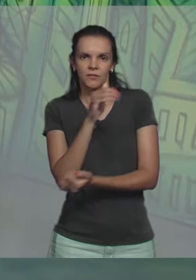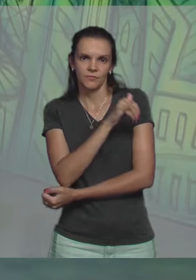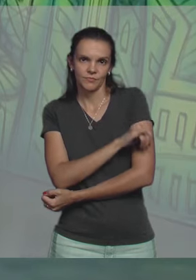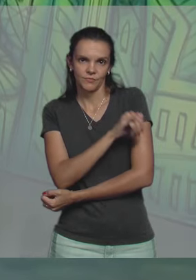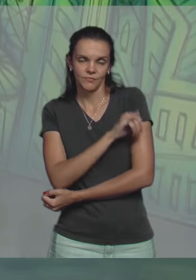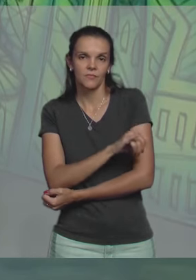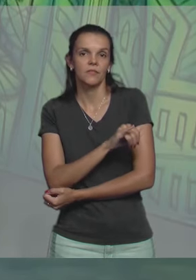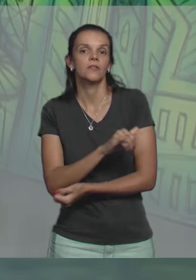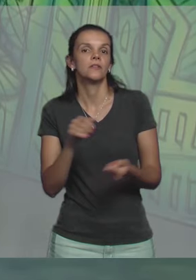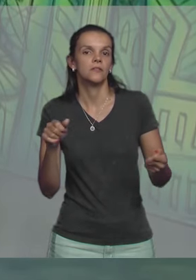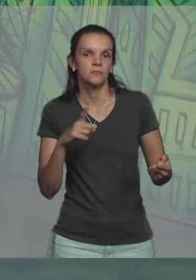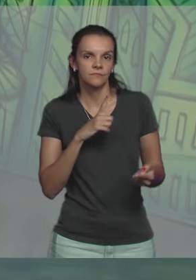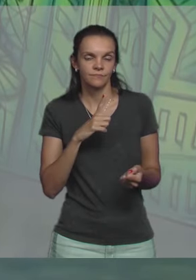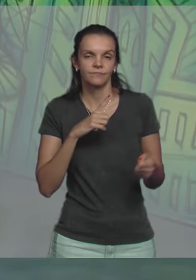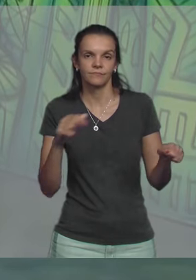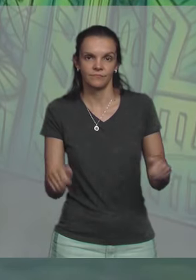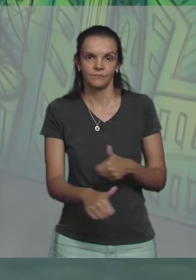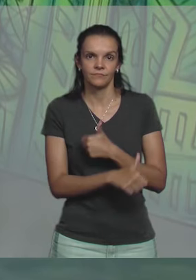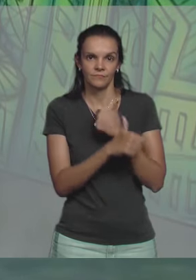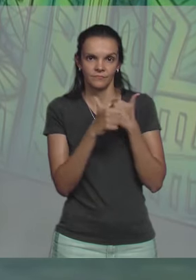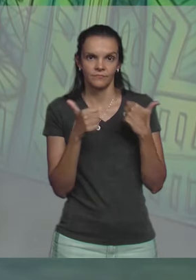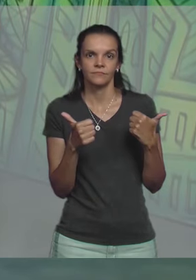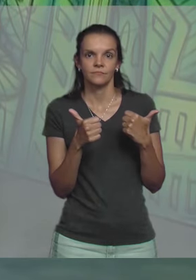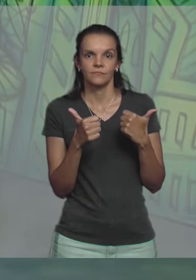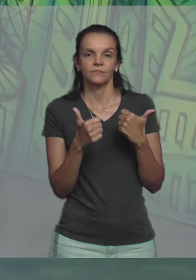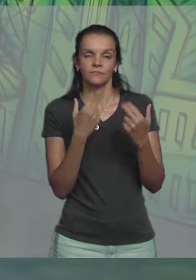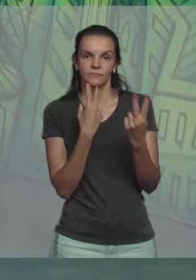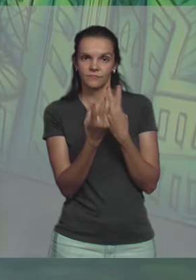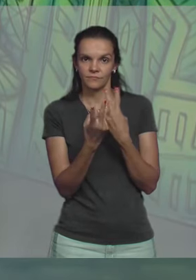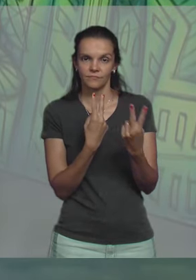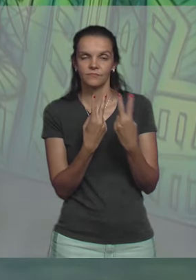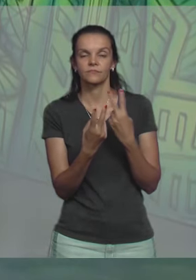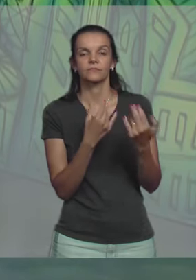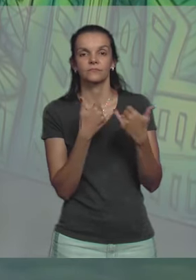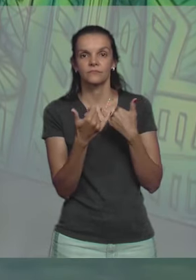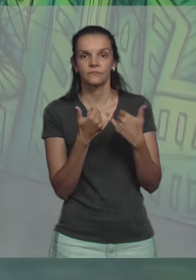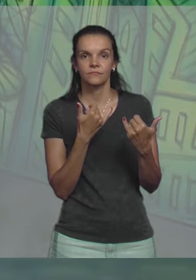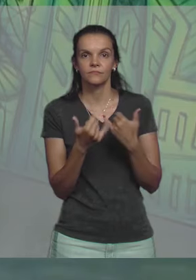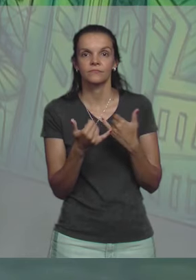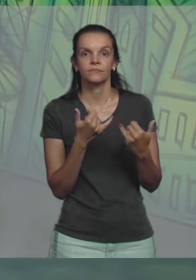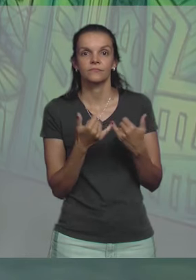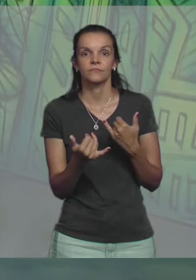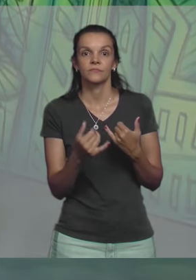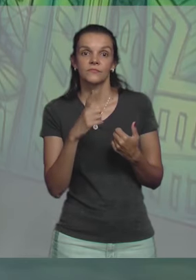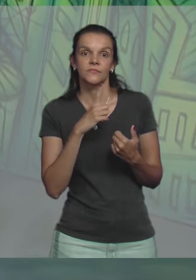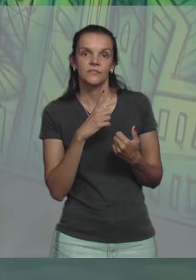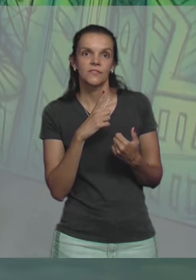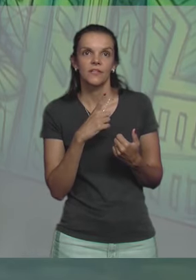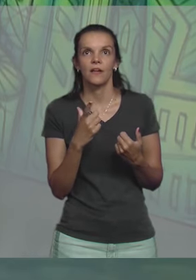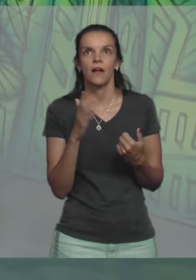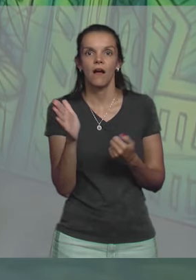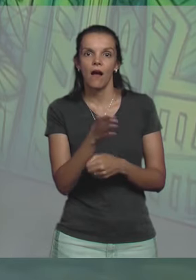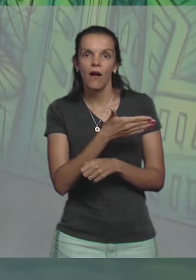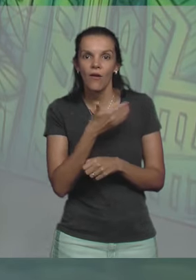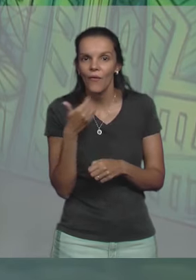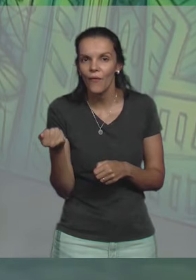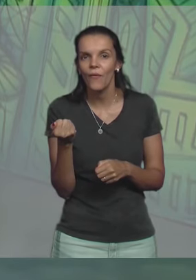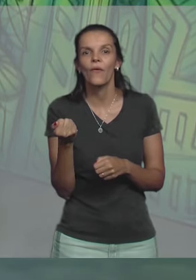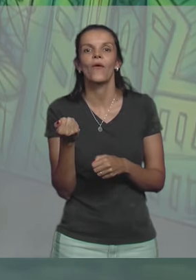houve uma melhoria razoável no transporte em função, por exemplo, de eventos pontuais, tipo Copa do Mundo Copa e